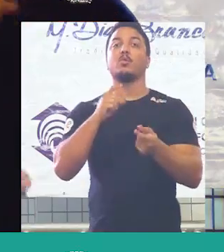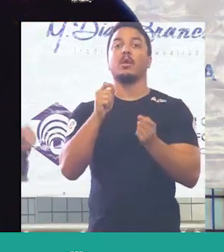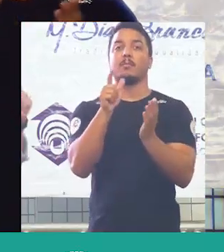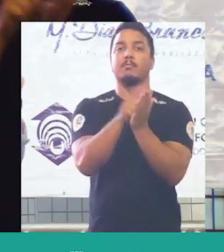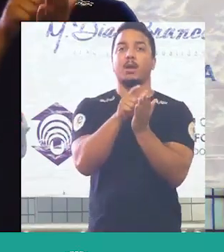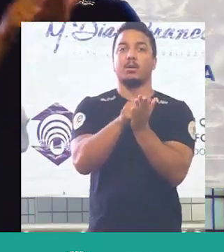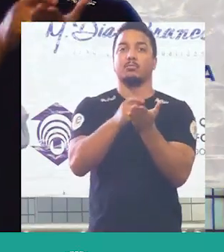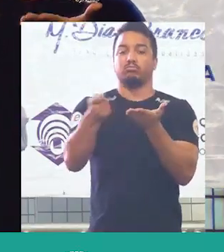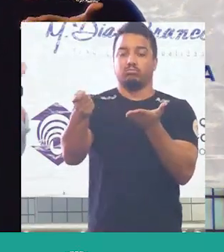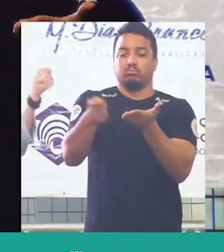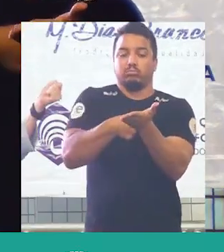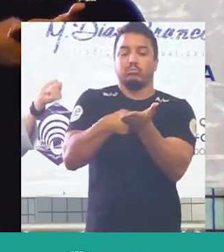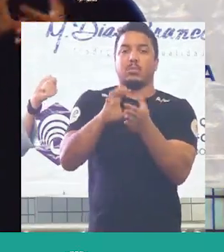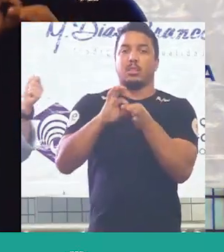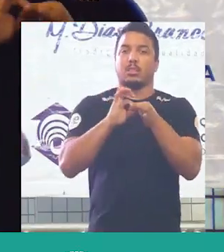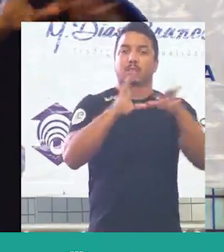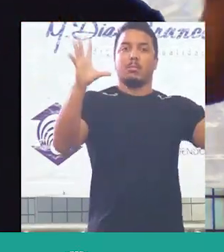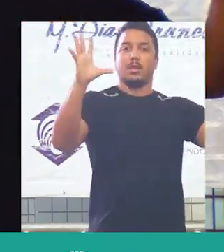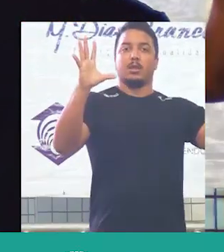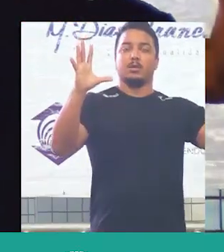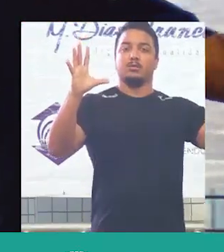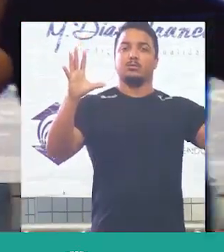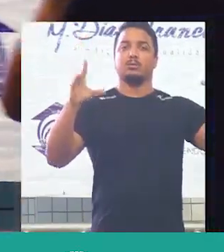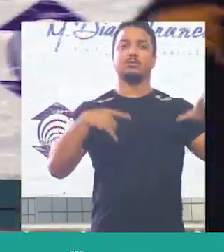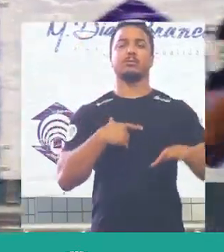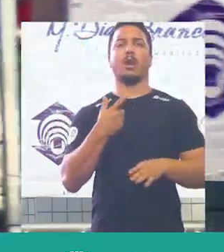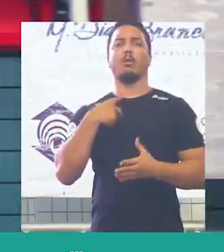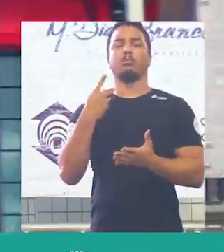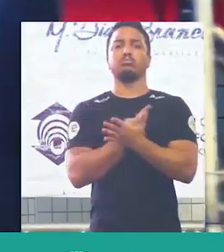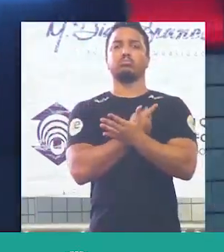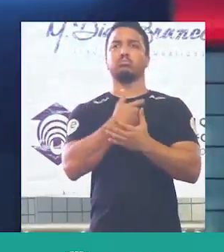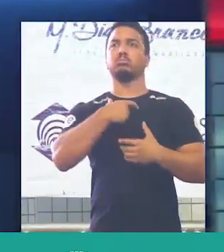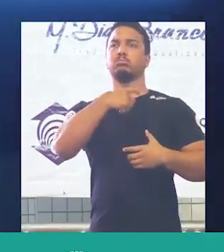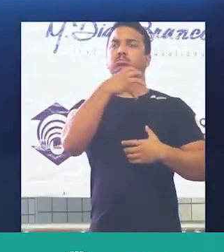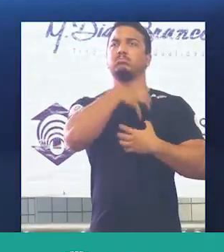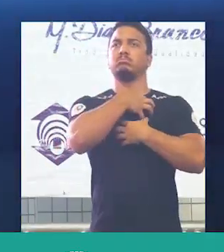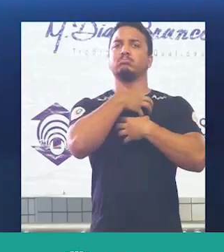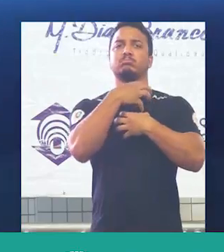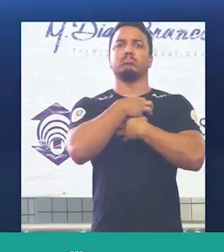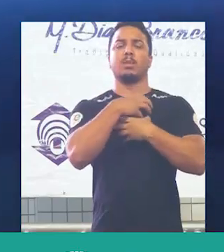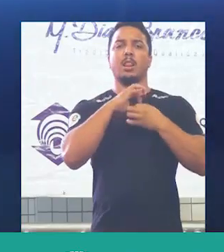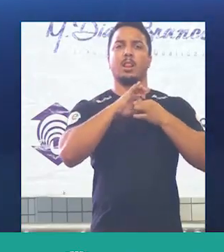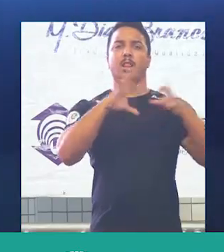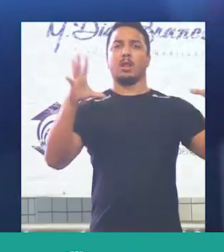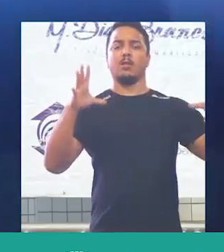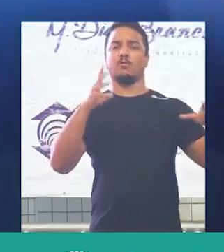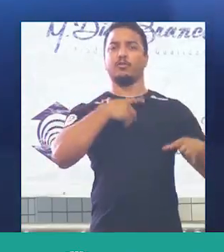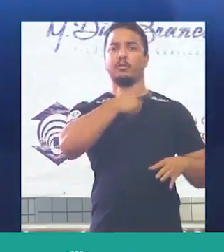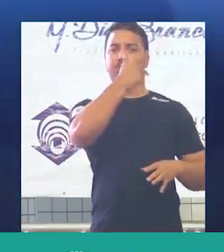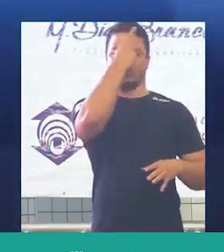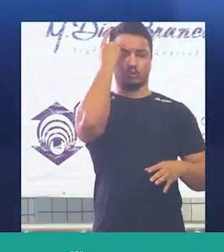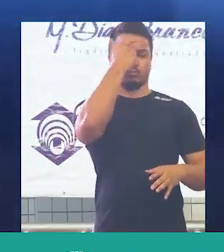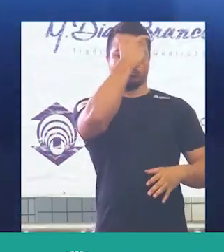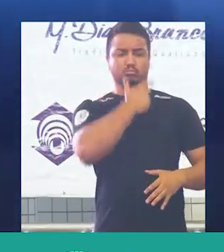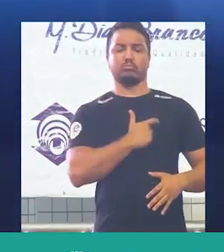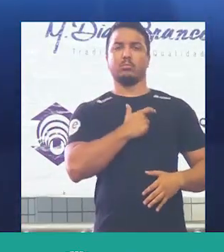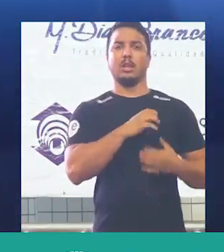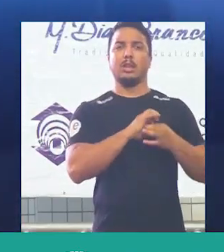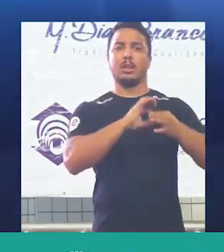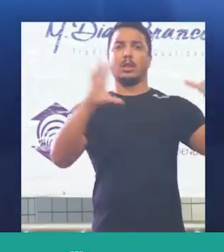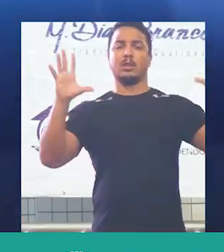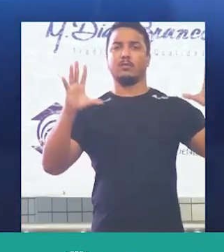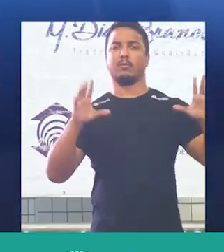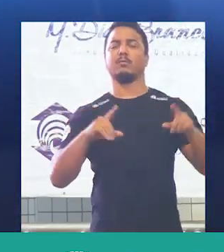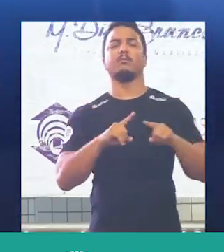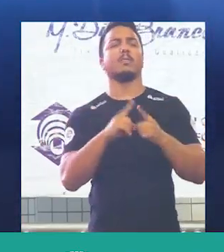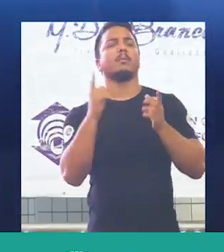dava a carta de alforria para ele. A partir de agora, ele era um homem livre. Só